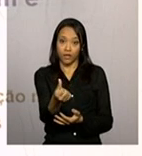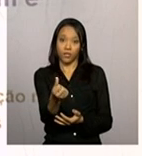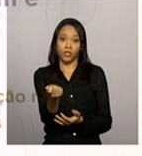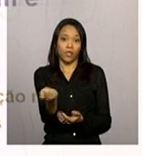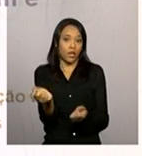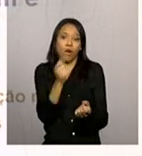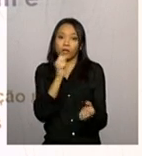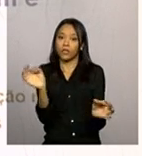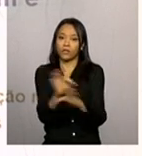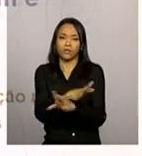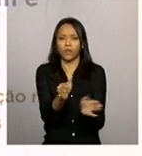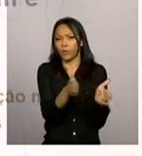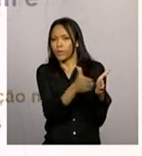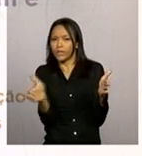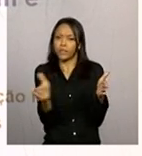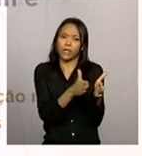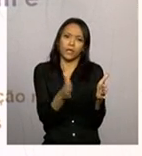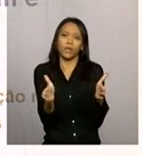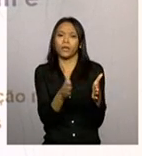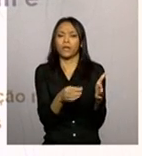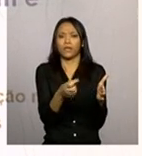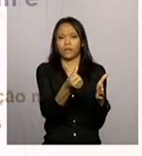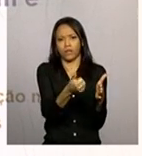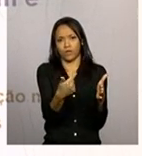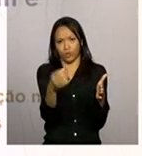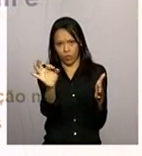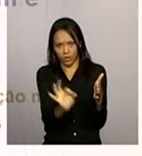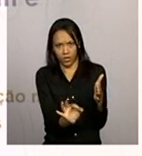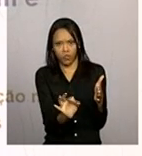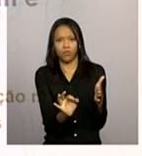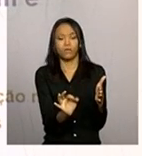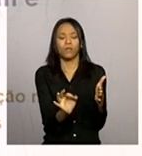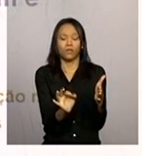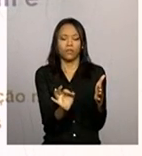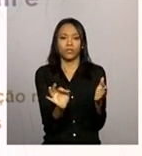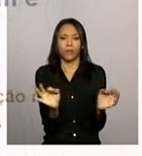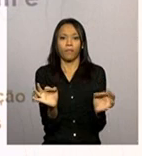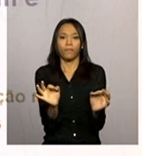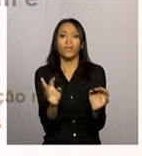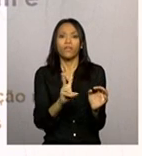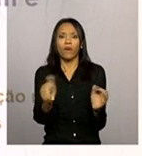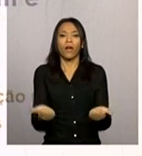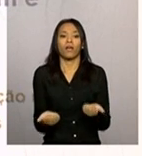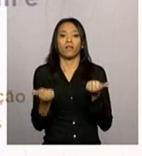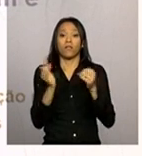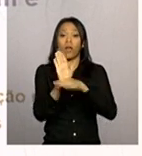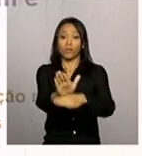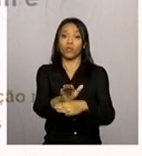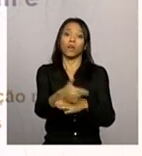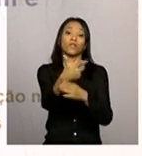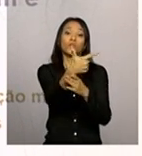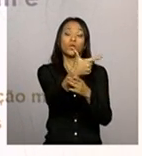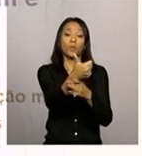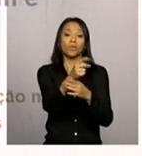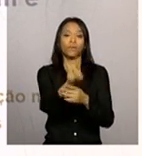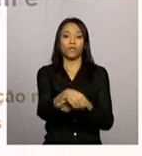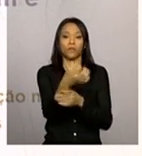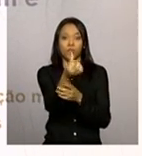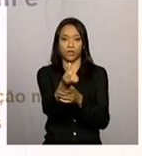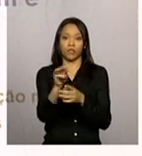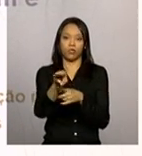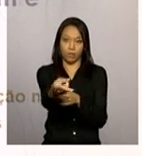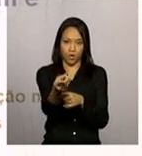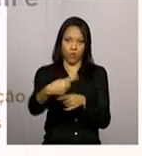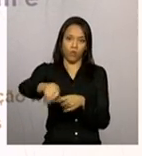obras têm uma execução média de 62% e vão beneficiar 12,6 milhões